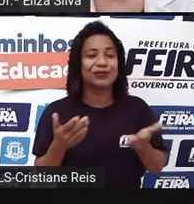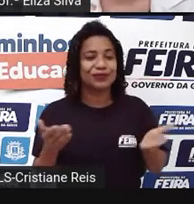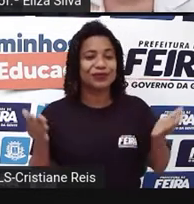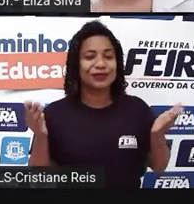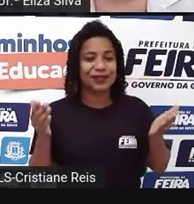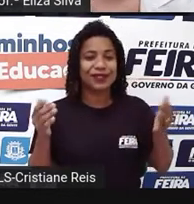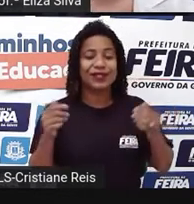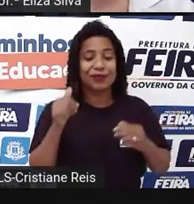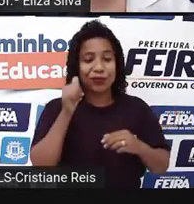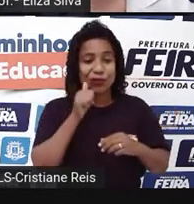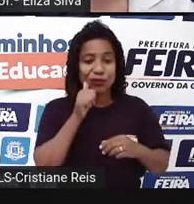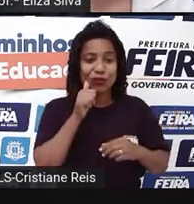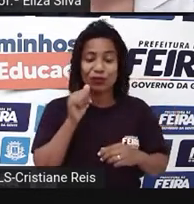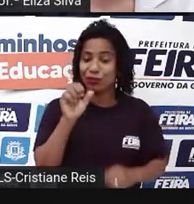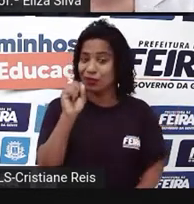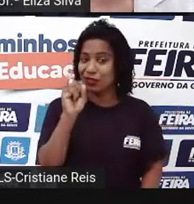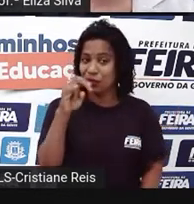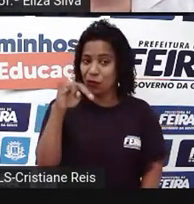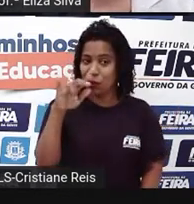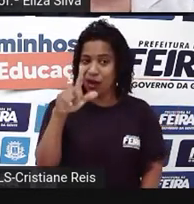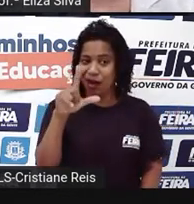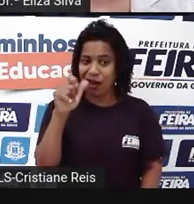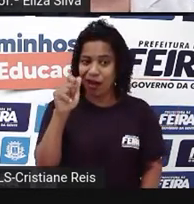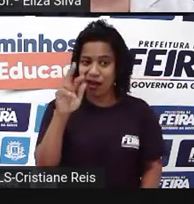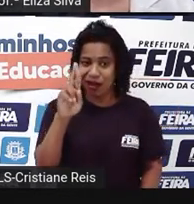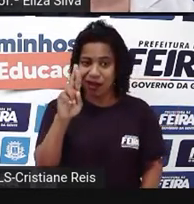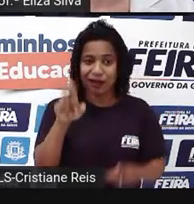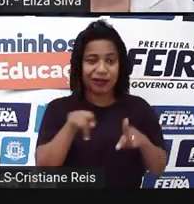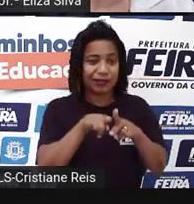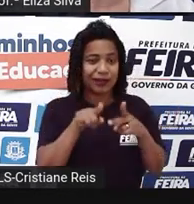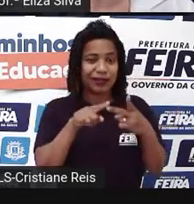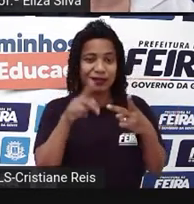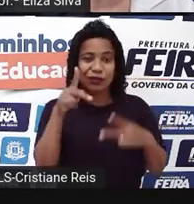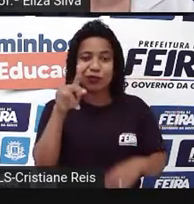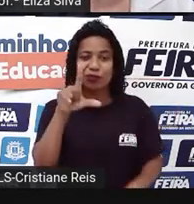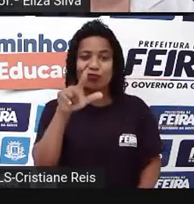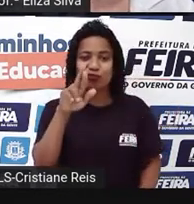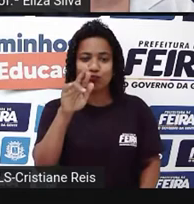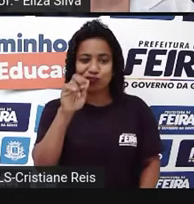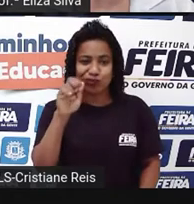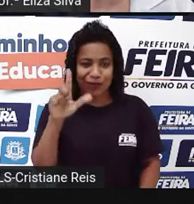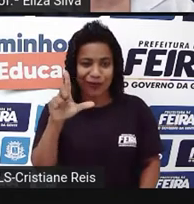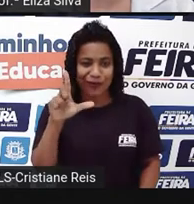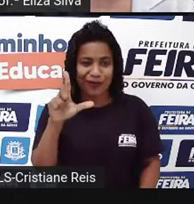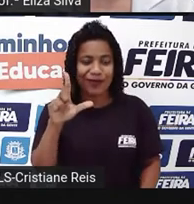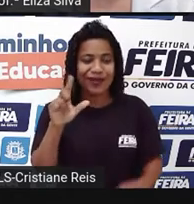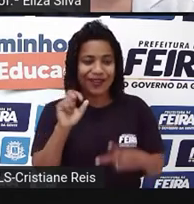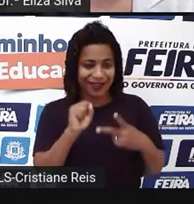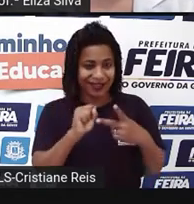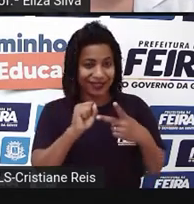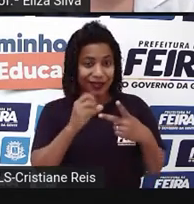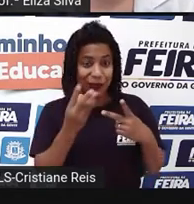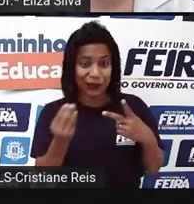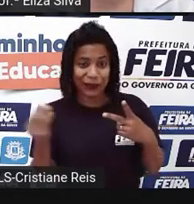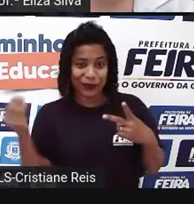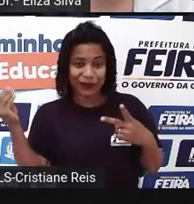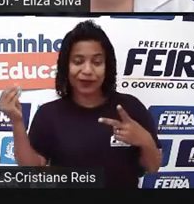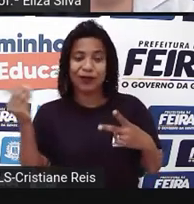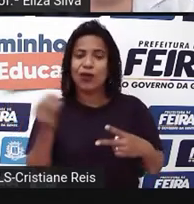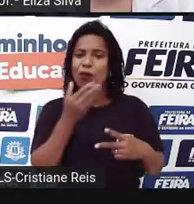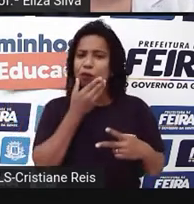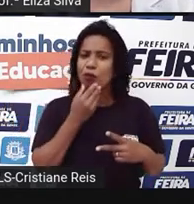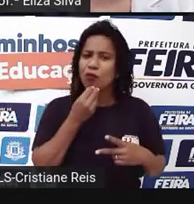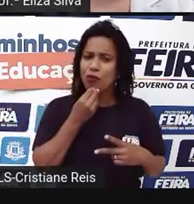de singular para plural. Vejam que aqui eu tenho Batman, Harry Potter, que são personagens